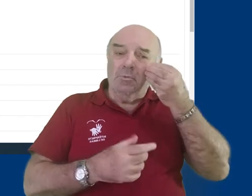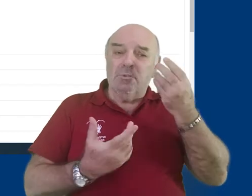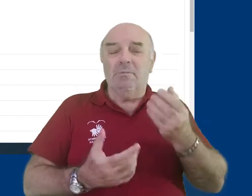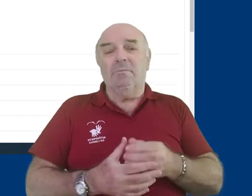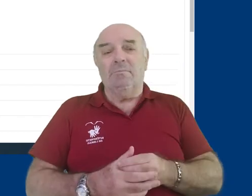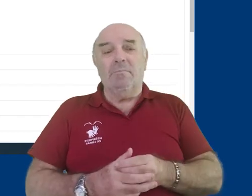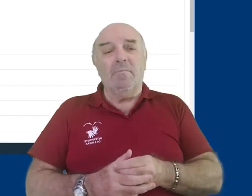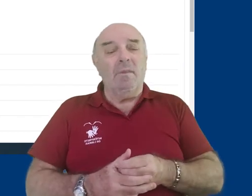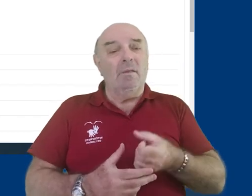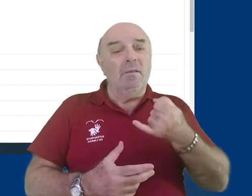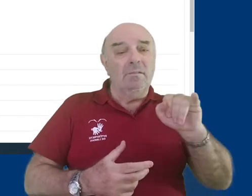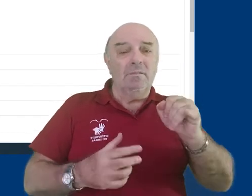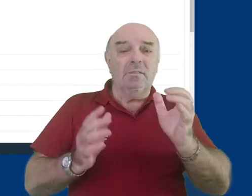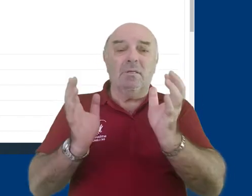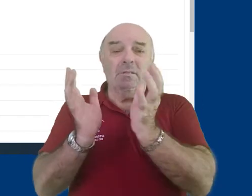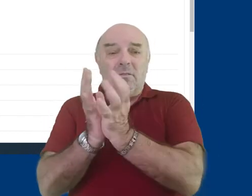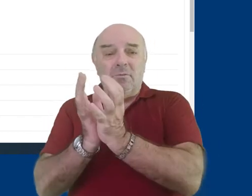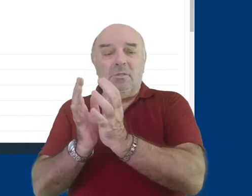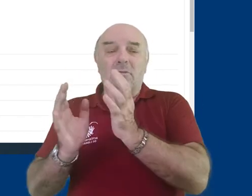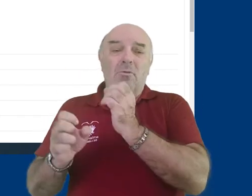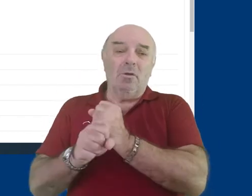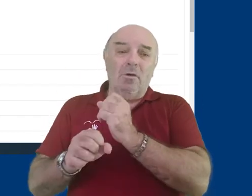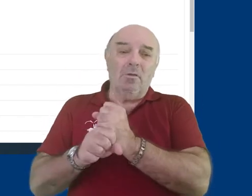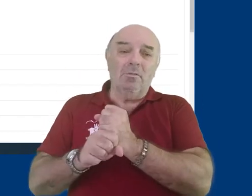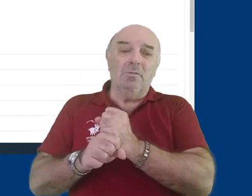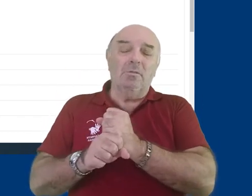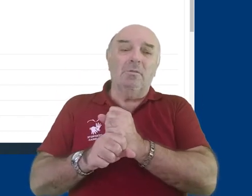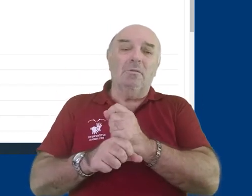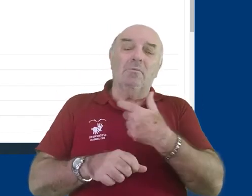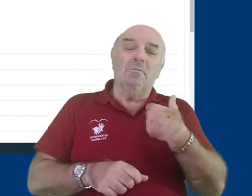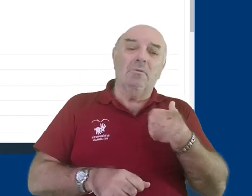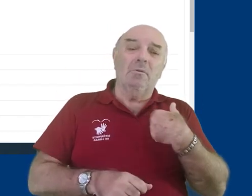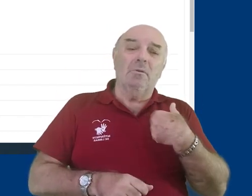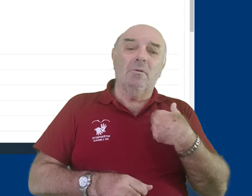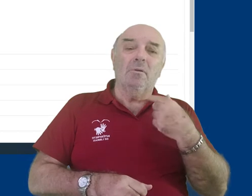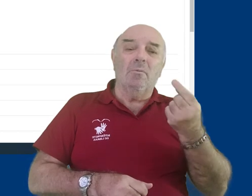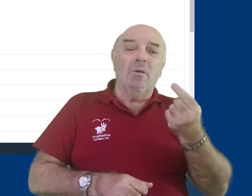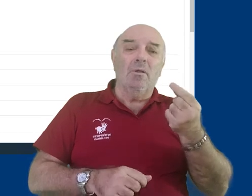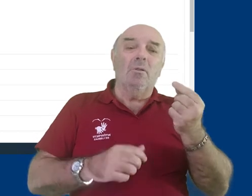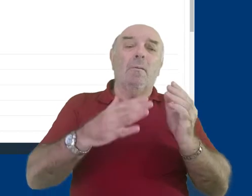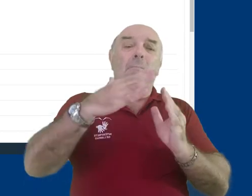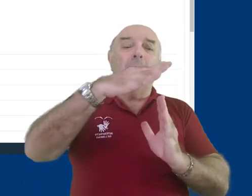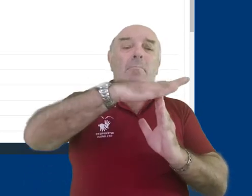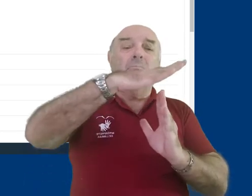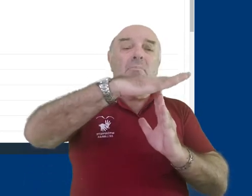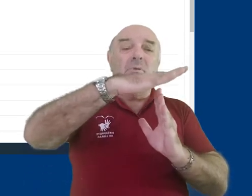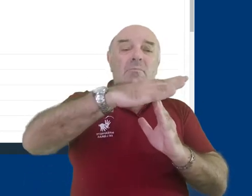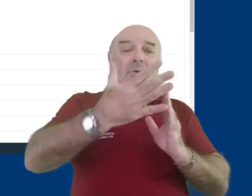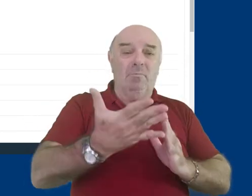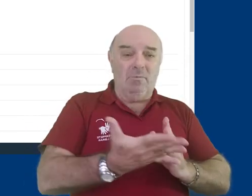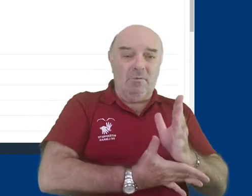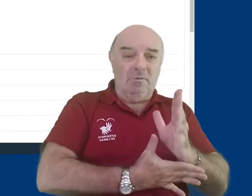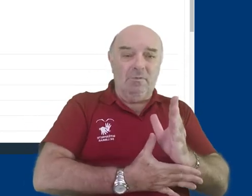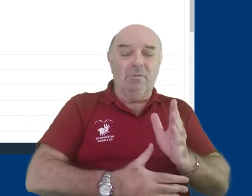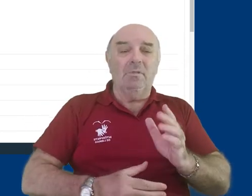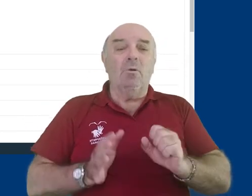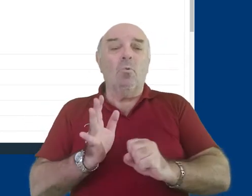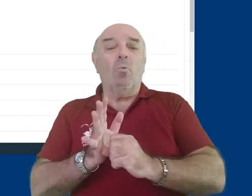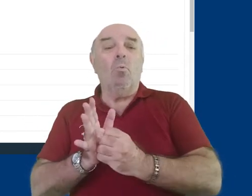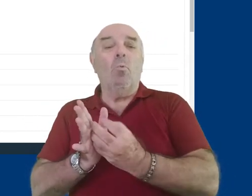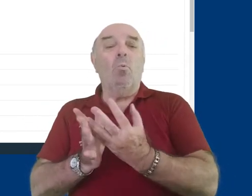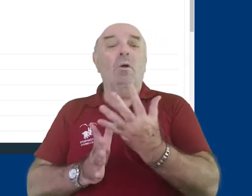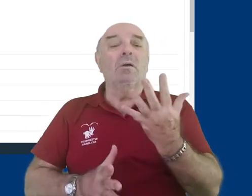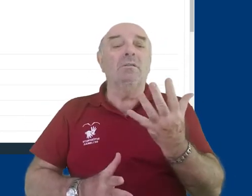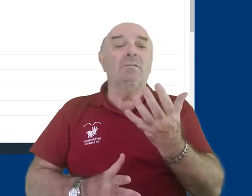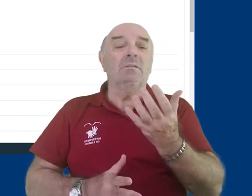Se nós desejamos colocar ela em uma categoria de nota, existe uma nota mínima para aprovação, o número de tentativas